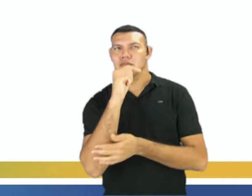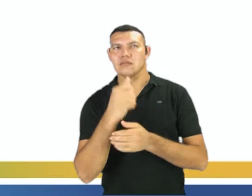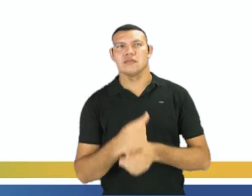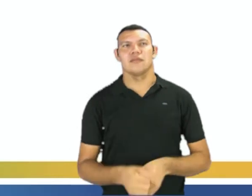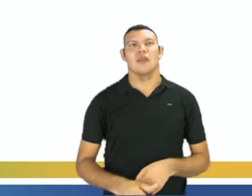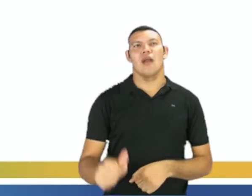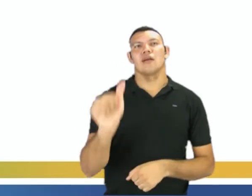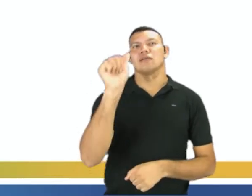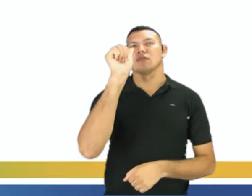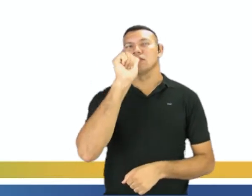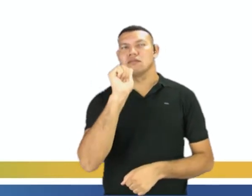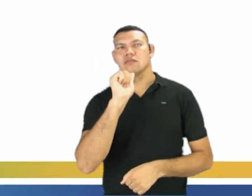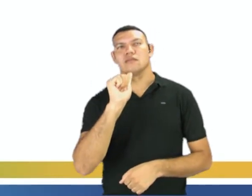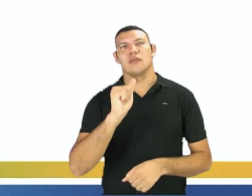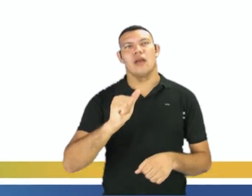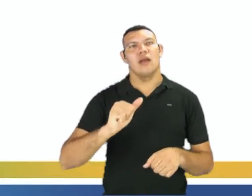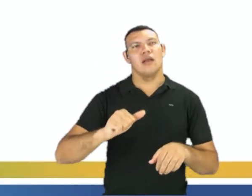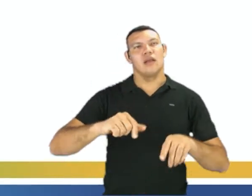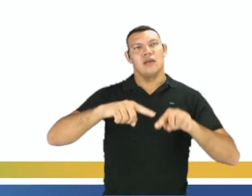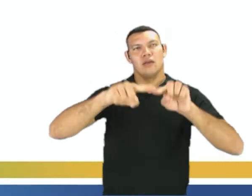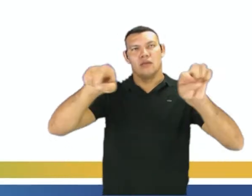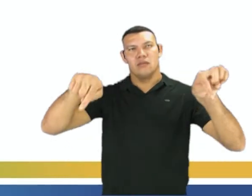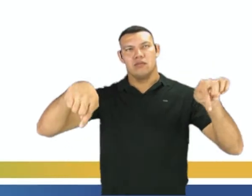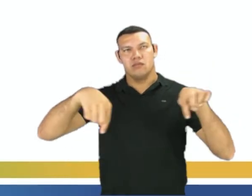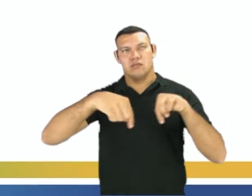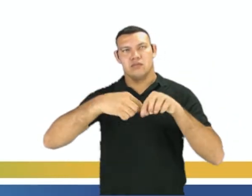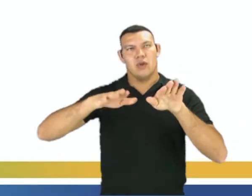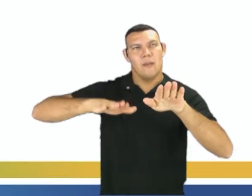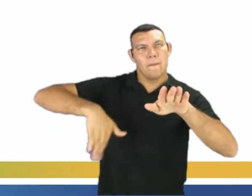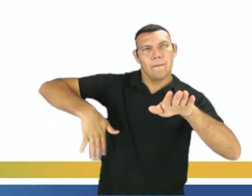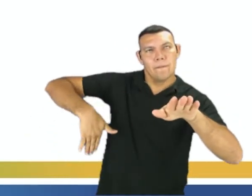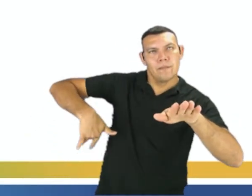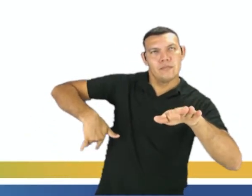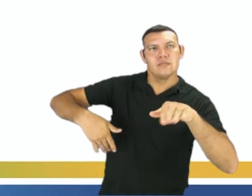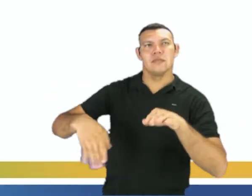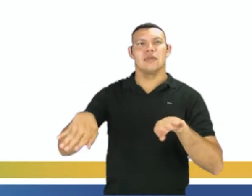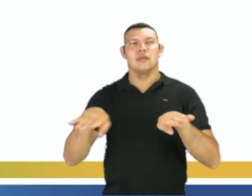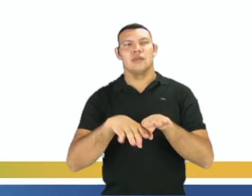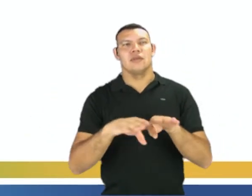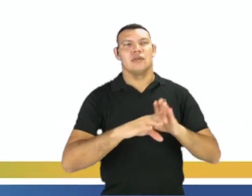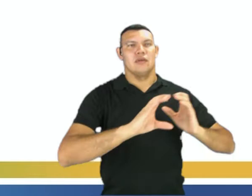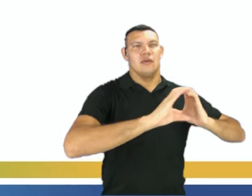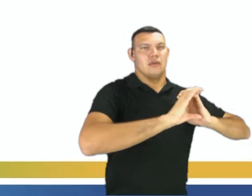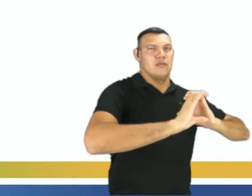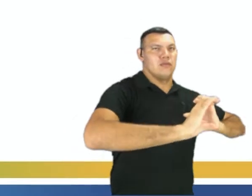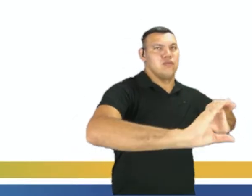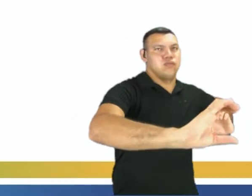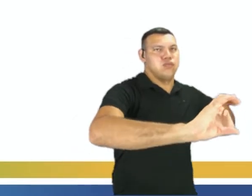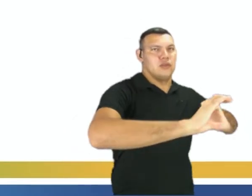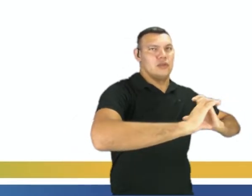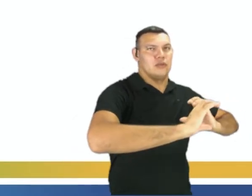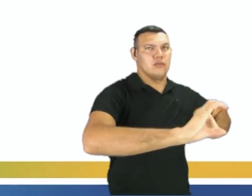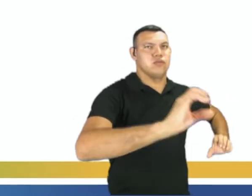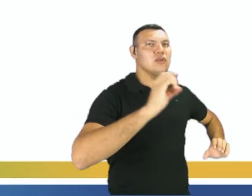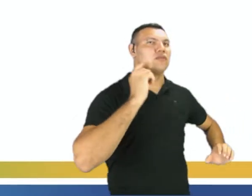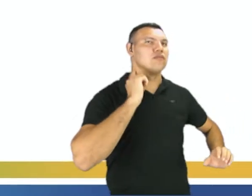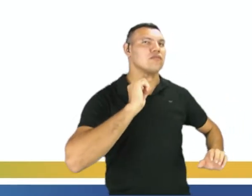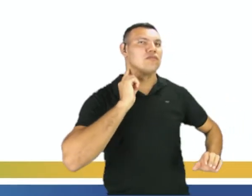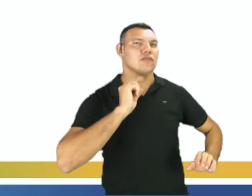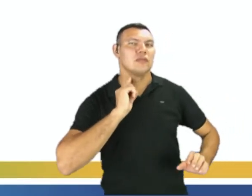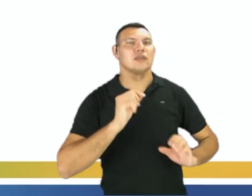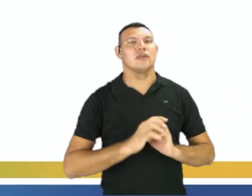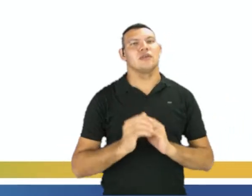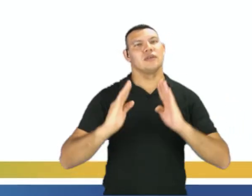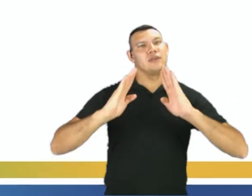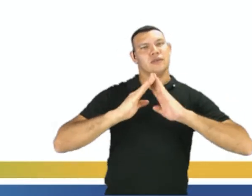águas presentes nas piscinas e aquelas que são resultantes do tratamento de esgoto das nossas casas. E o equilíbrio